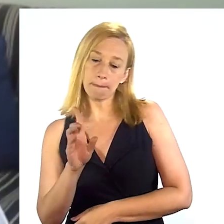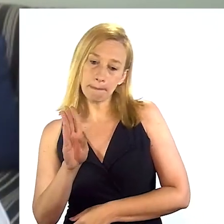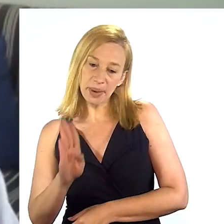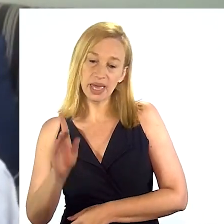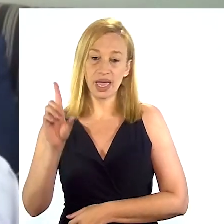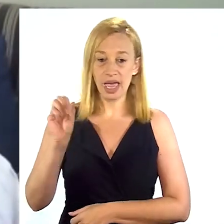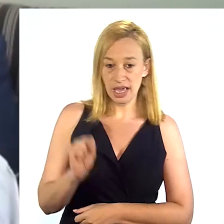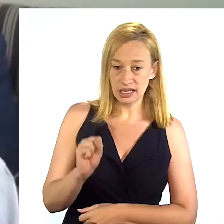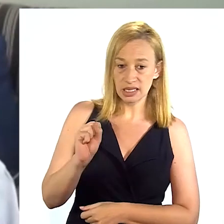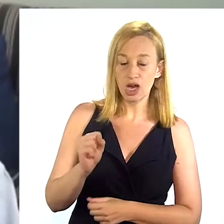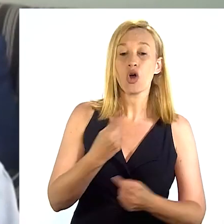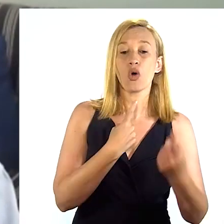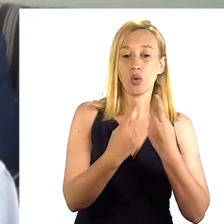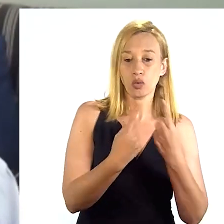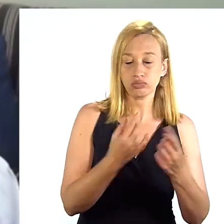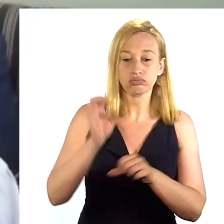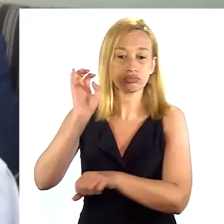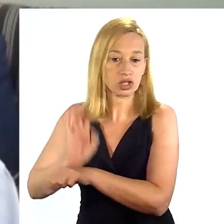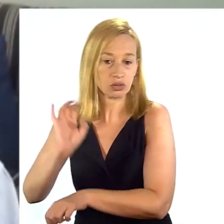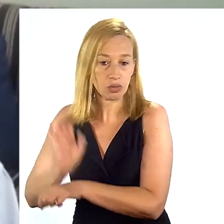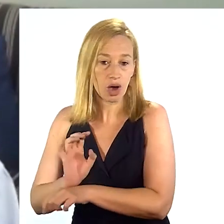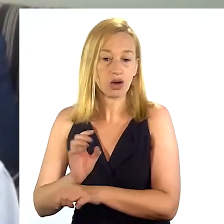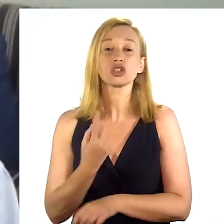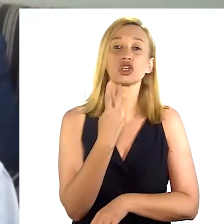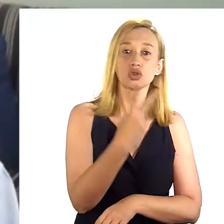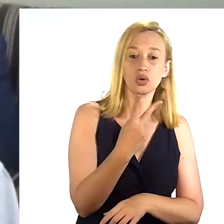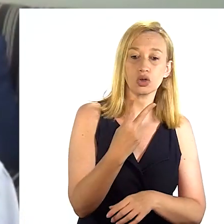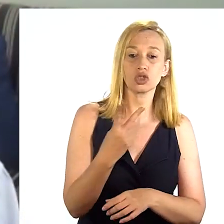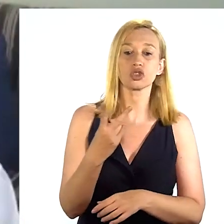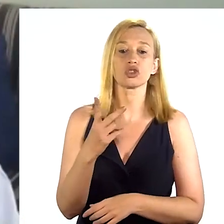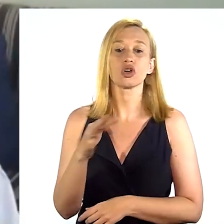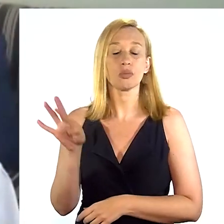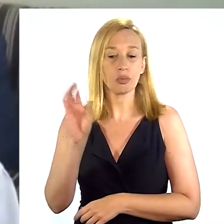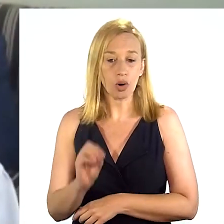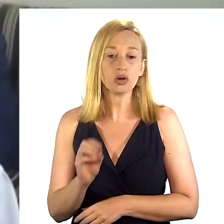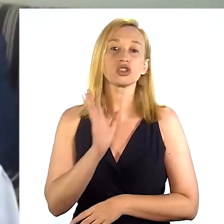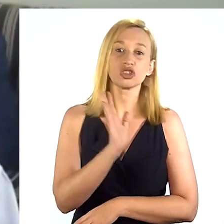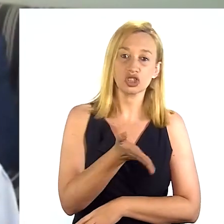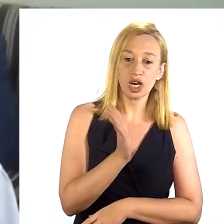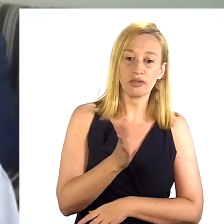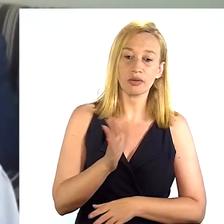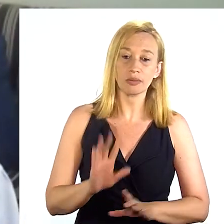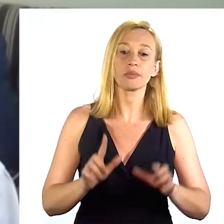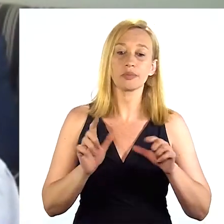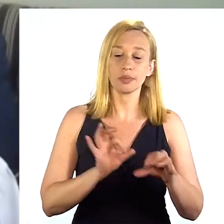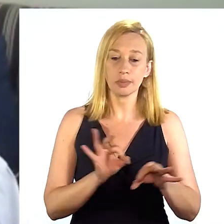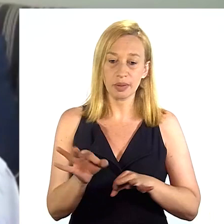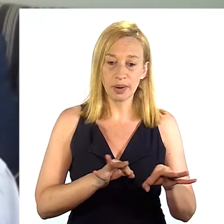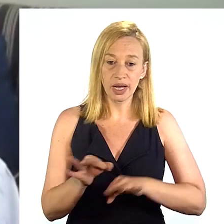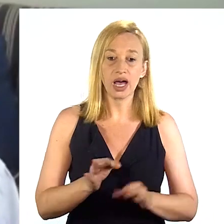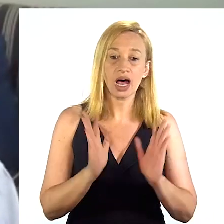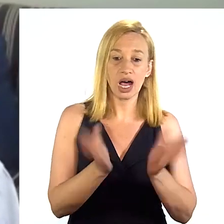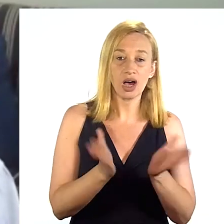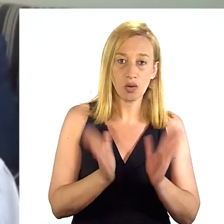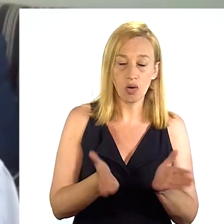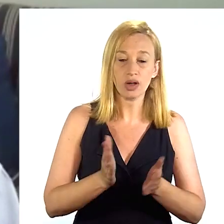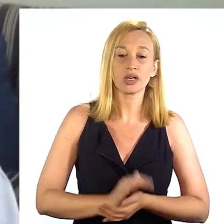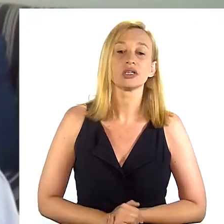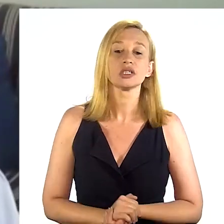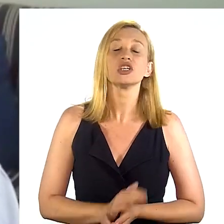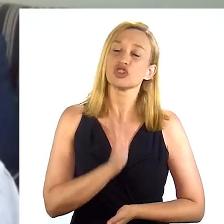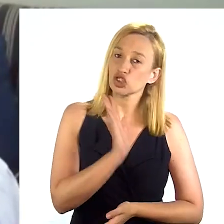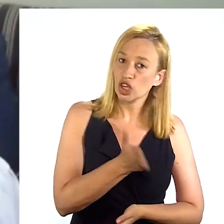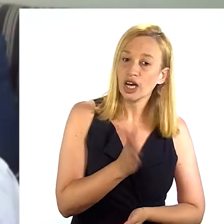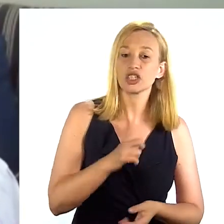de rodovias estaduais. Existem já mais 2 blocos que nós vamos botar agora em consulta